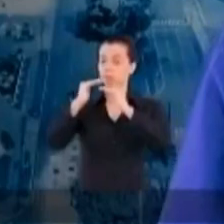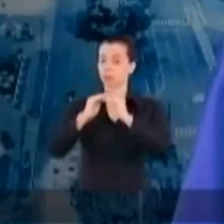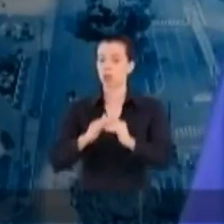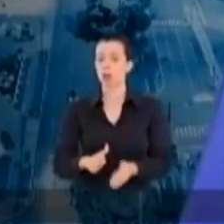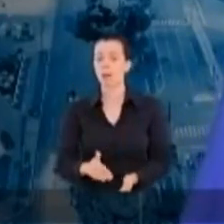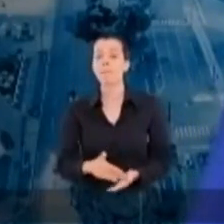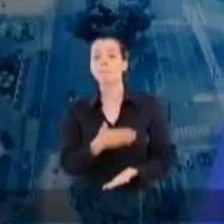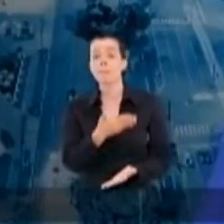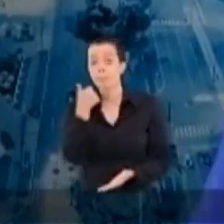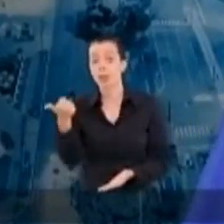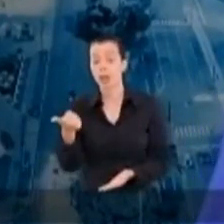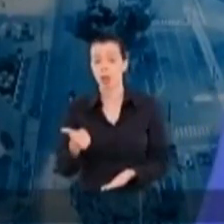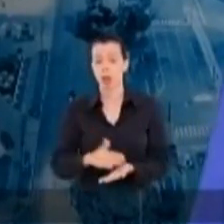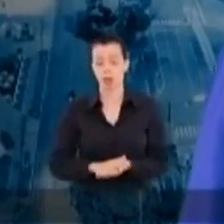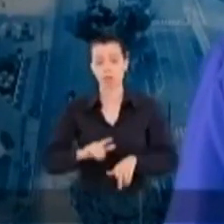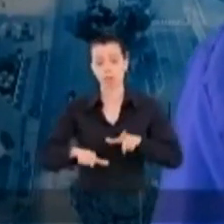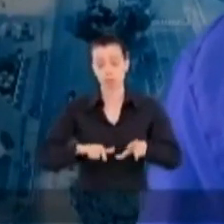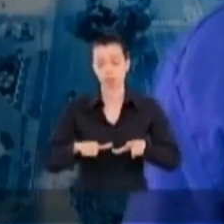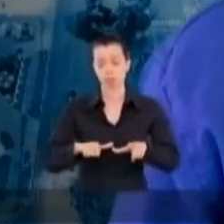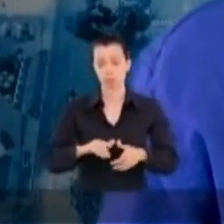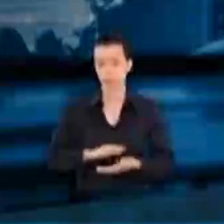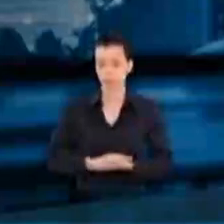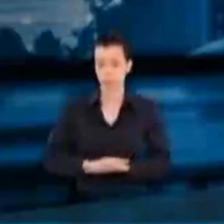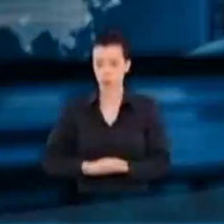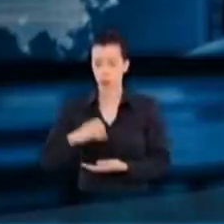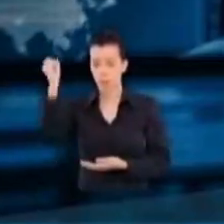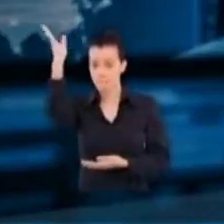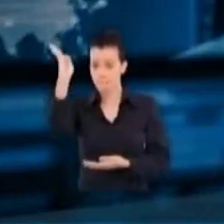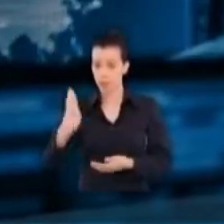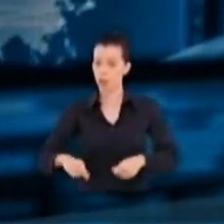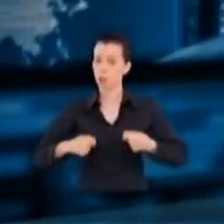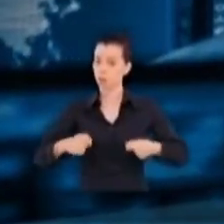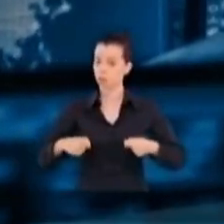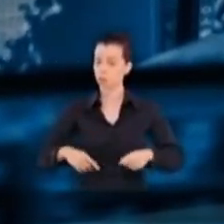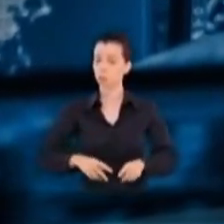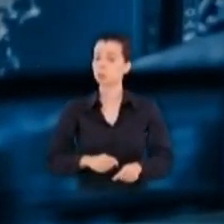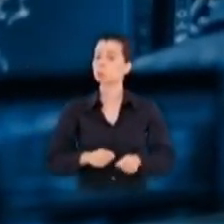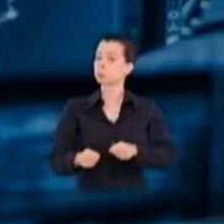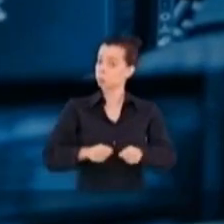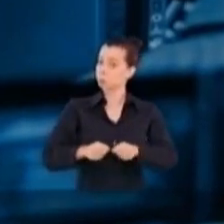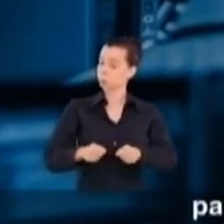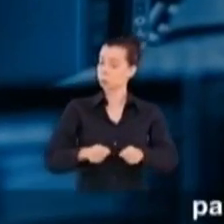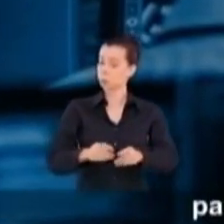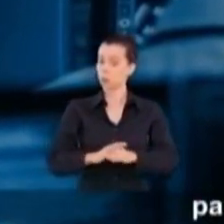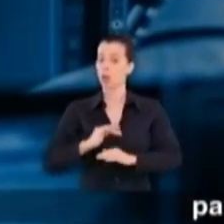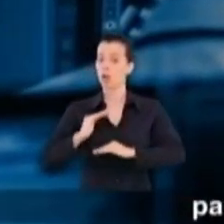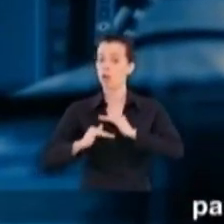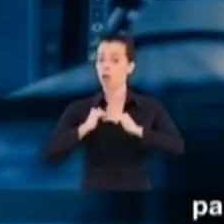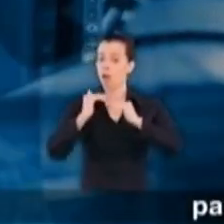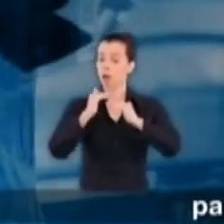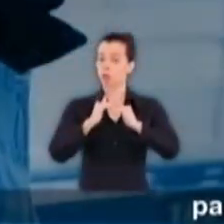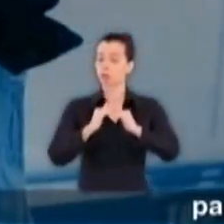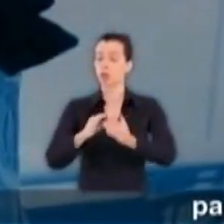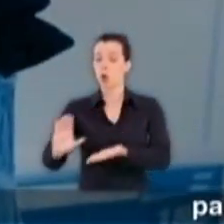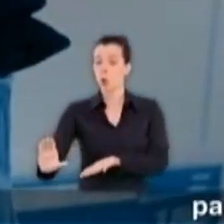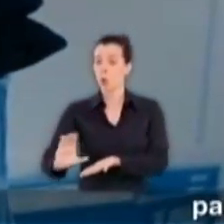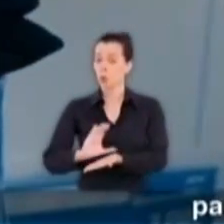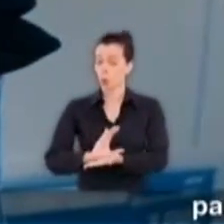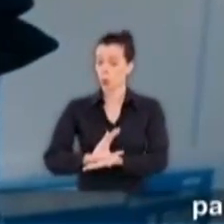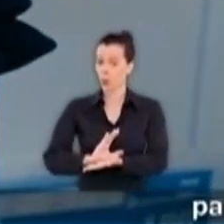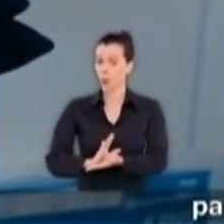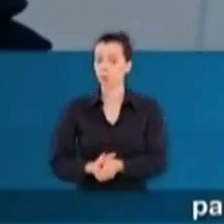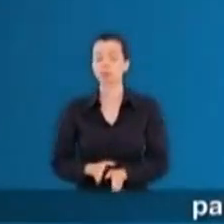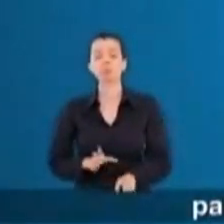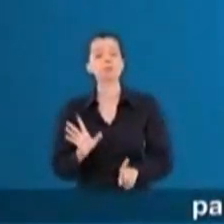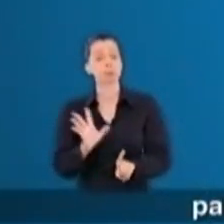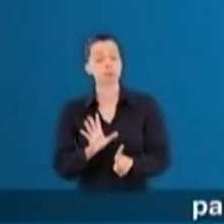que amplia e fortalece o mercado de trabalho. O Brasil precisa de gestão e crescimento para dispor dos recursos necessários